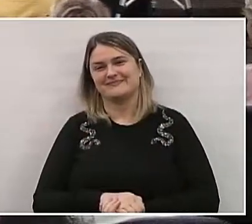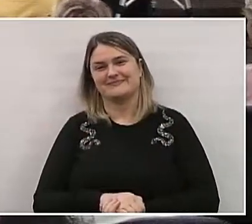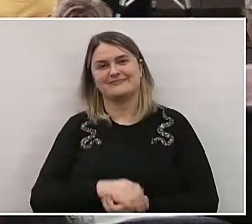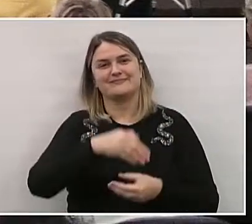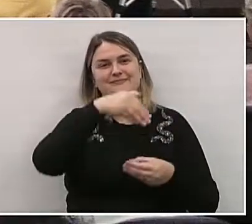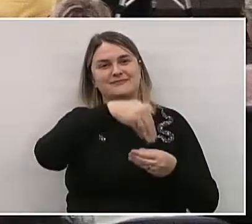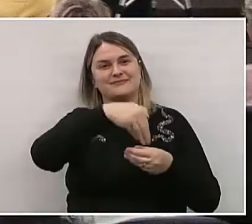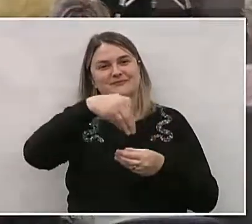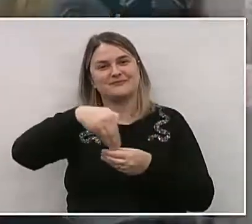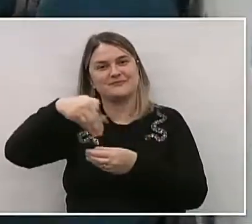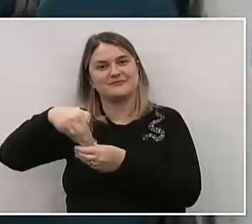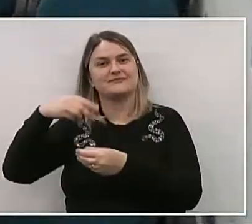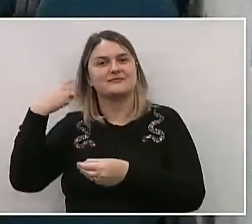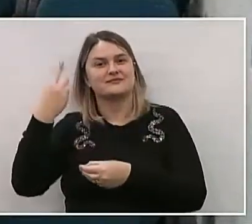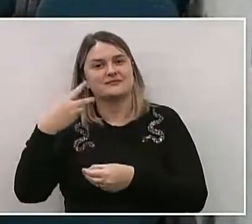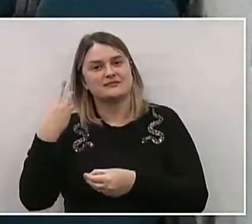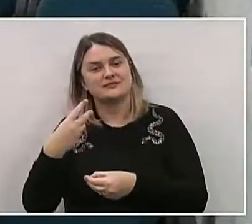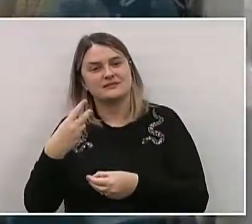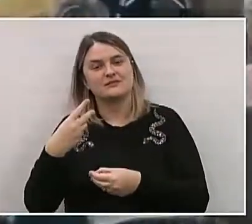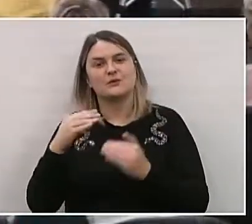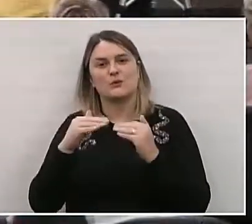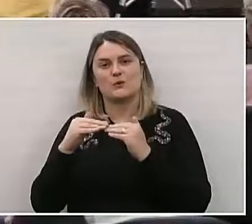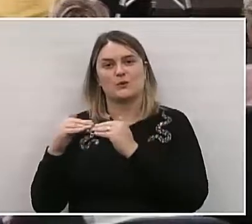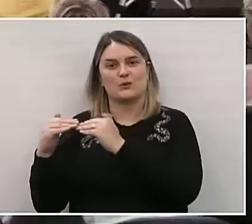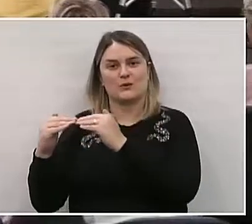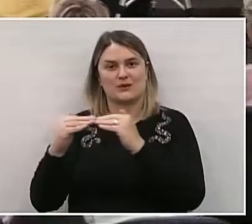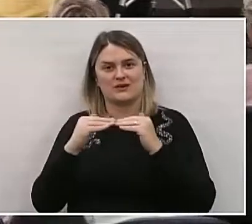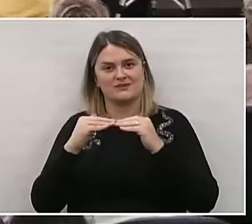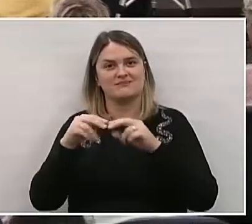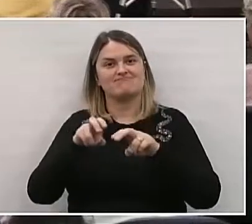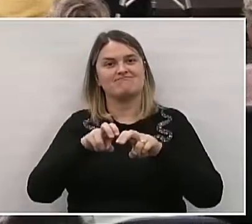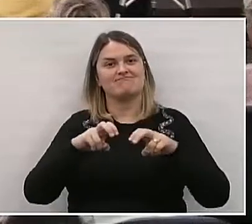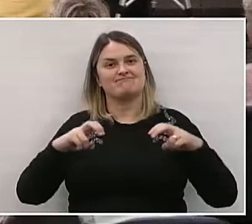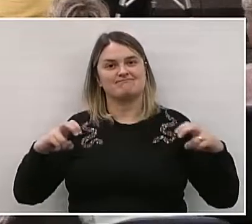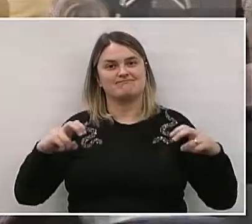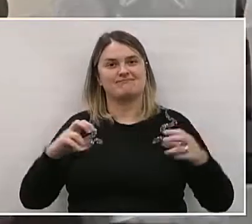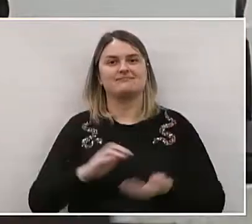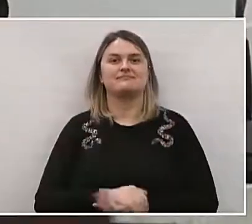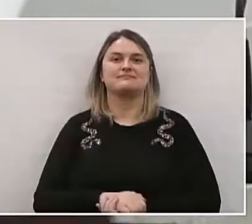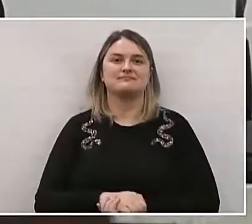Em votação, senhores vereadores que aprovam, permaneçam como estão.